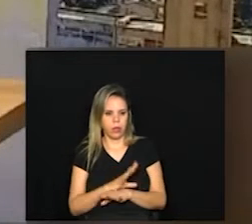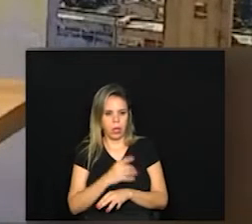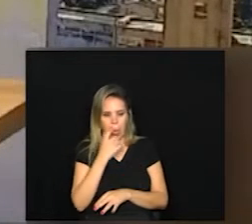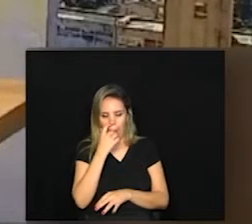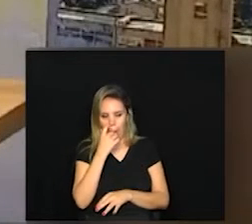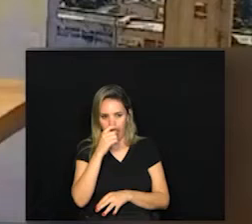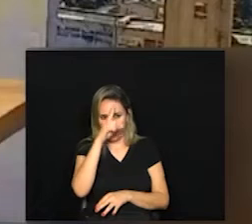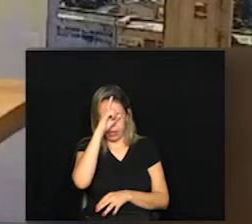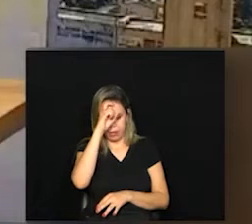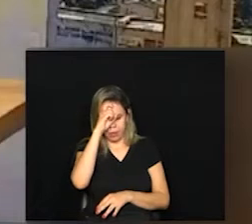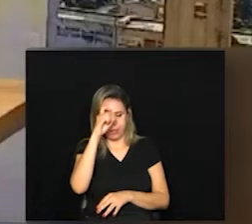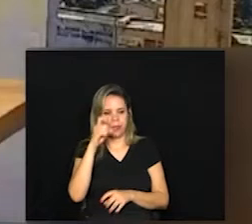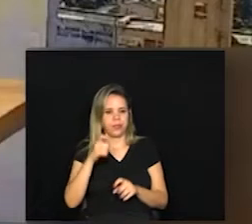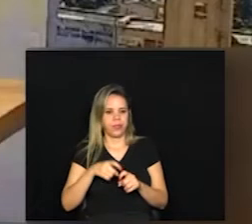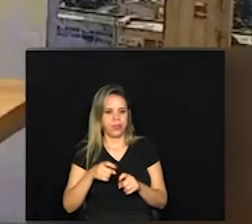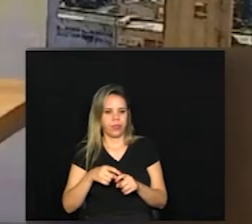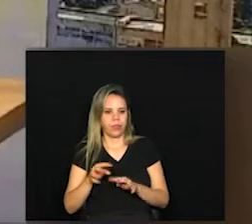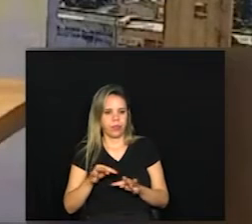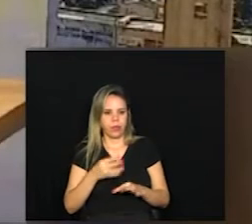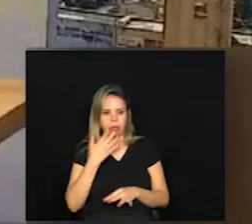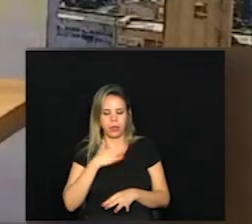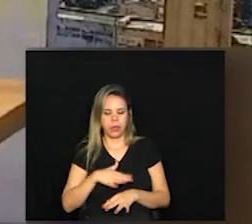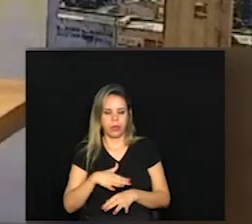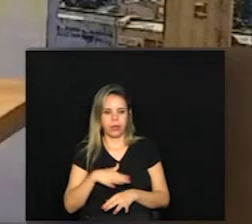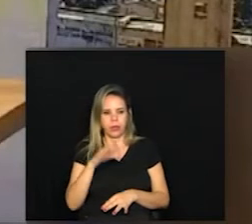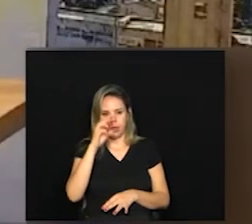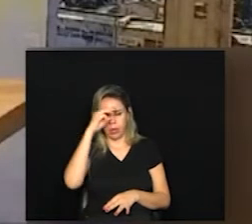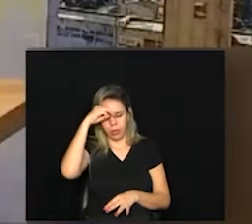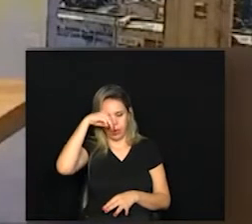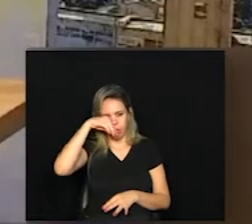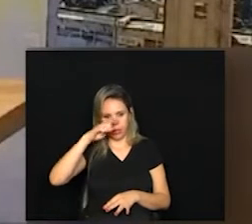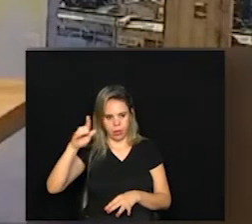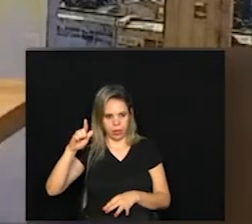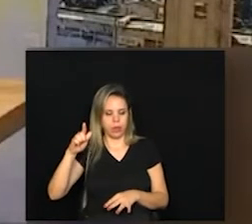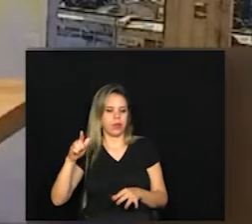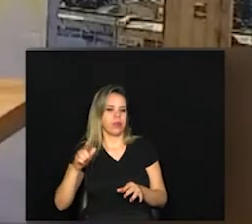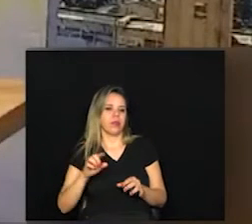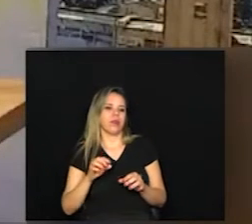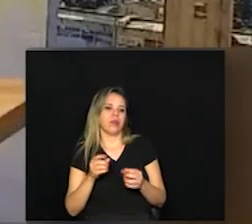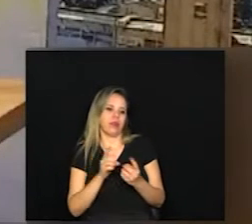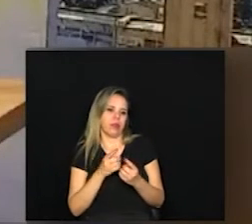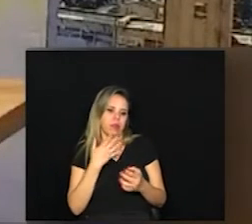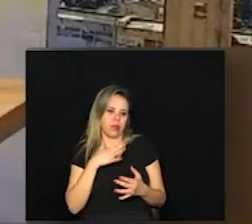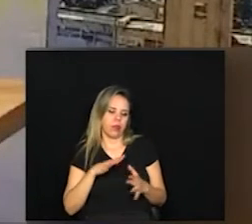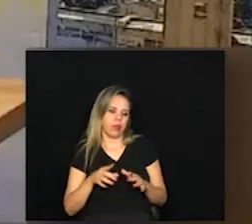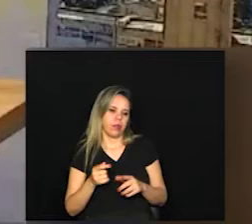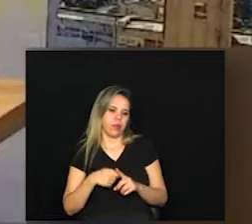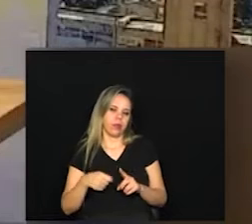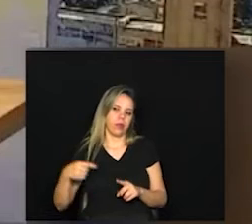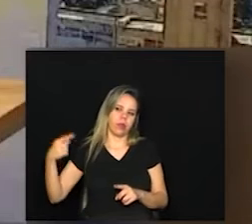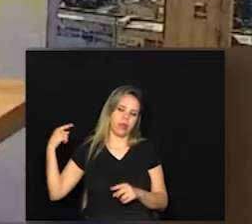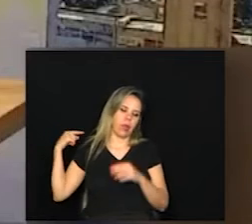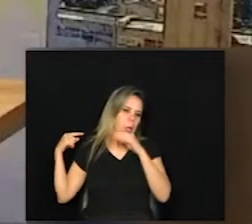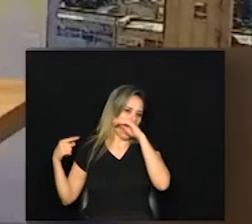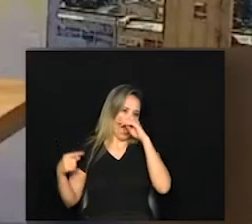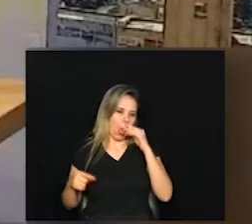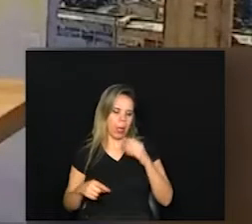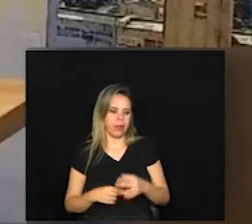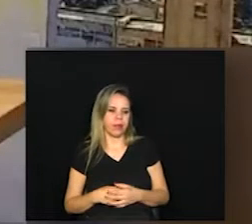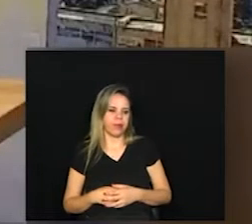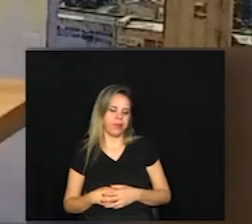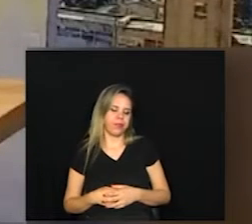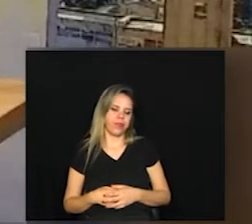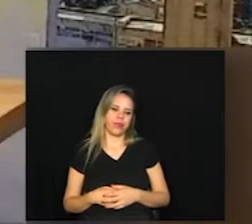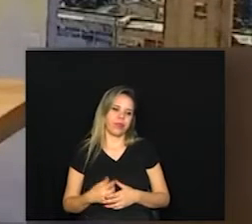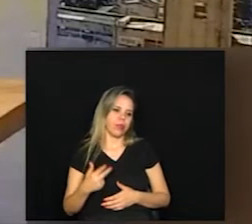Hospital Pediátrico Mário Gatinho. E nós falamos naqueles momentos, dias atrás, meses atrás, que